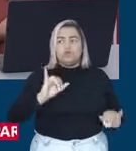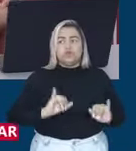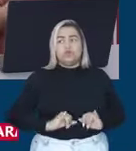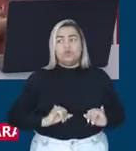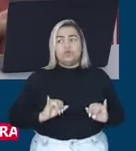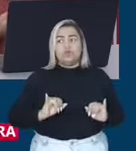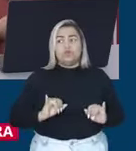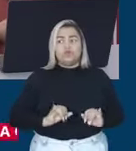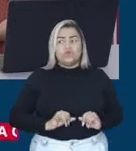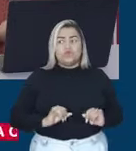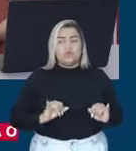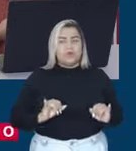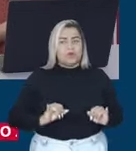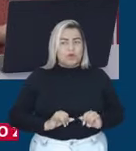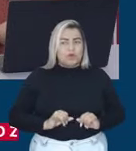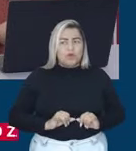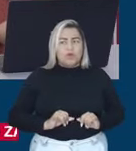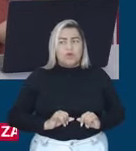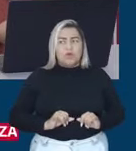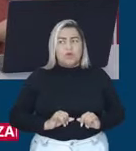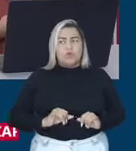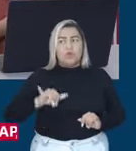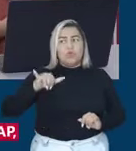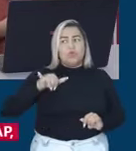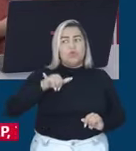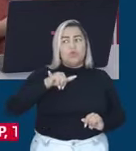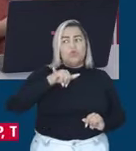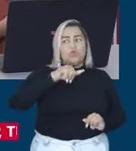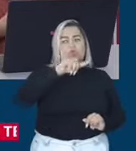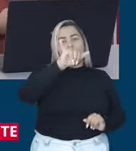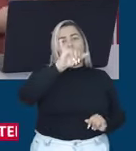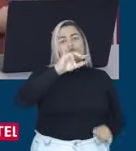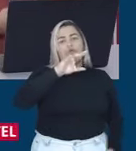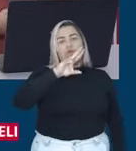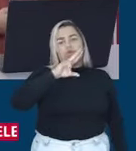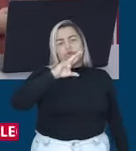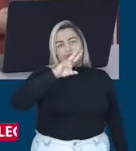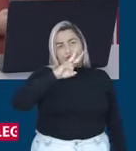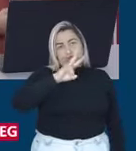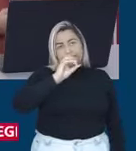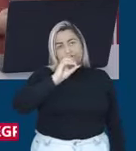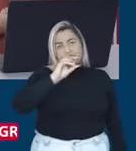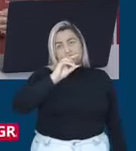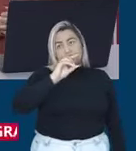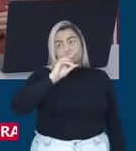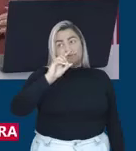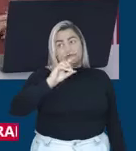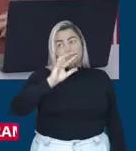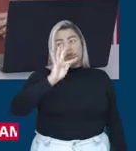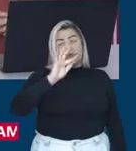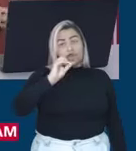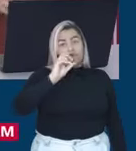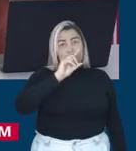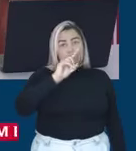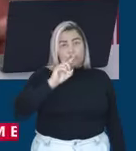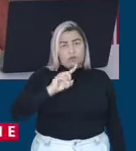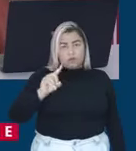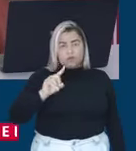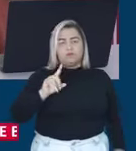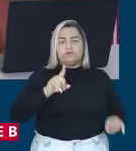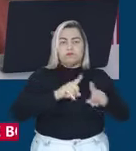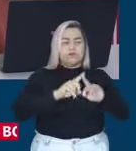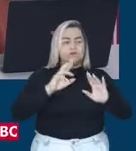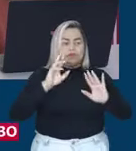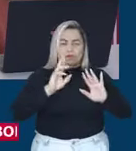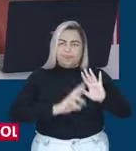abordagem totalmente desnecessária no aeroporto de Foz do Iguaçu. Realmente, aqui no site do PT, senador, a gente fez o